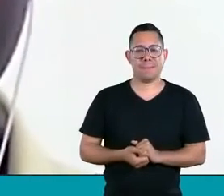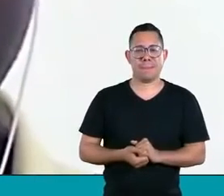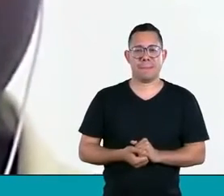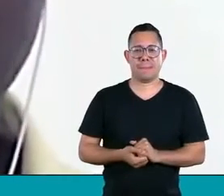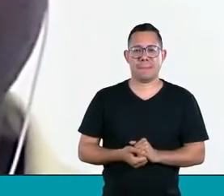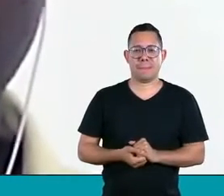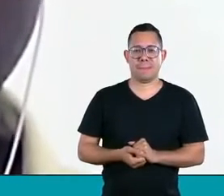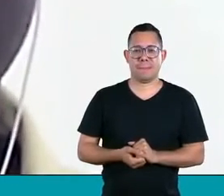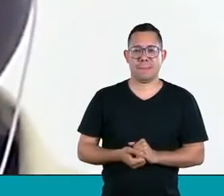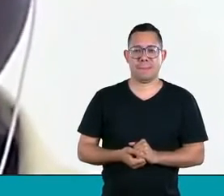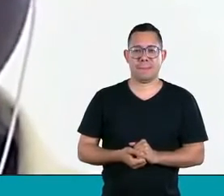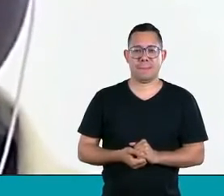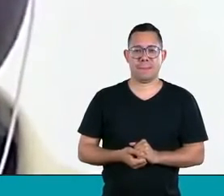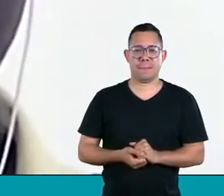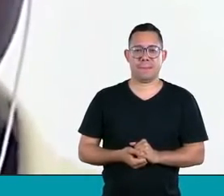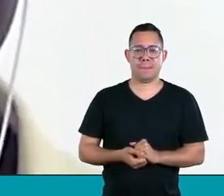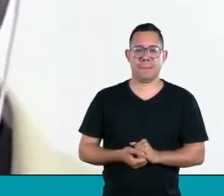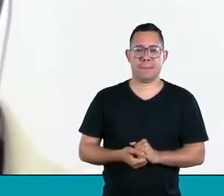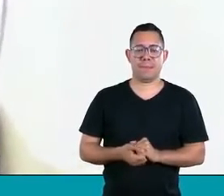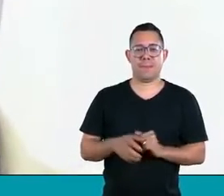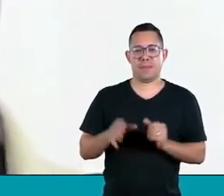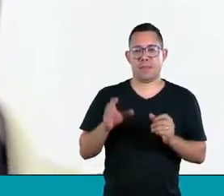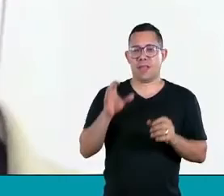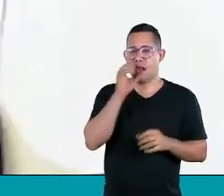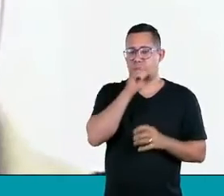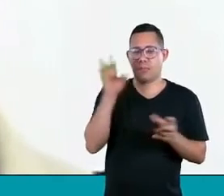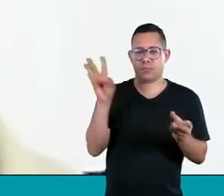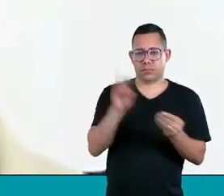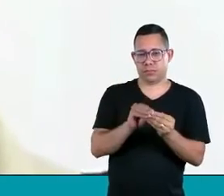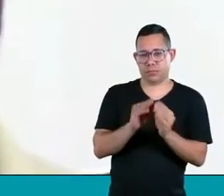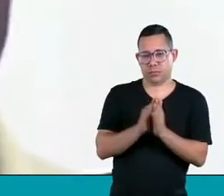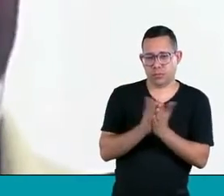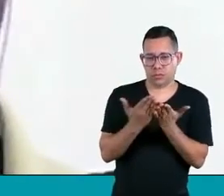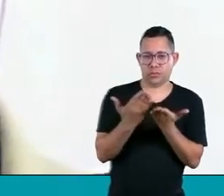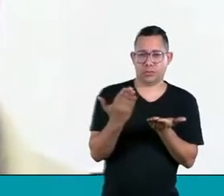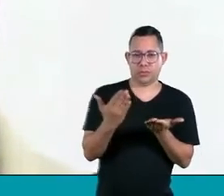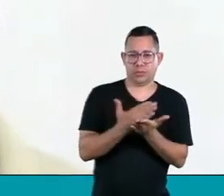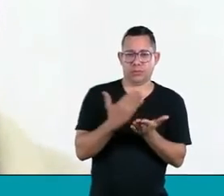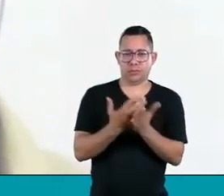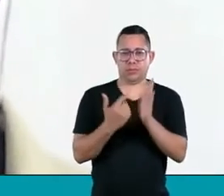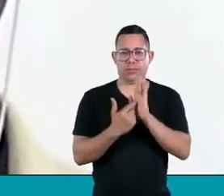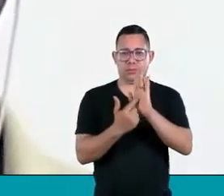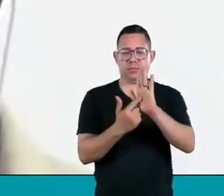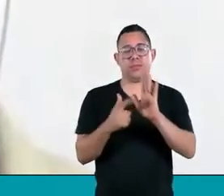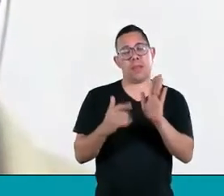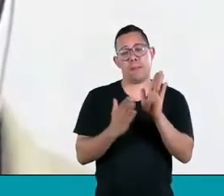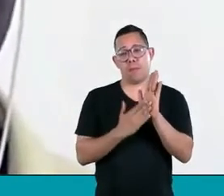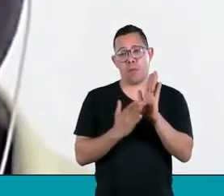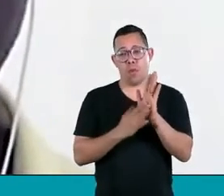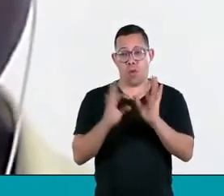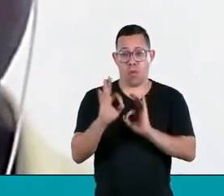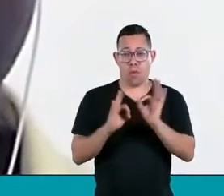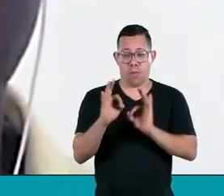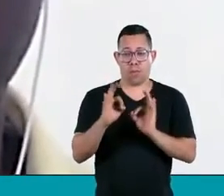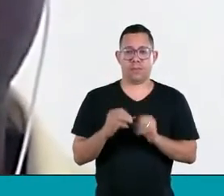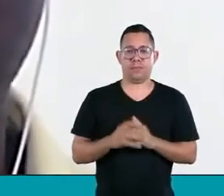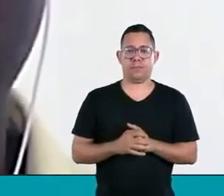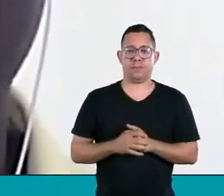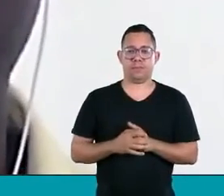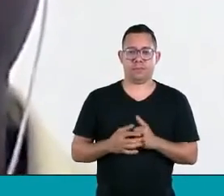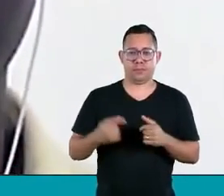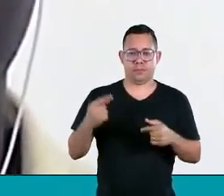leitura breve do meu livro, né, que eu falei que a minha proposta aqui era